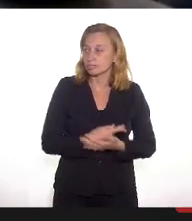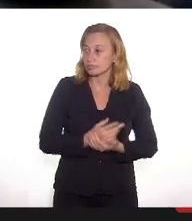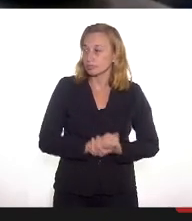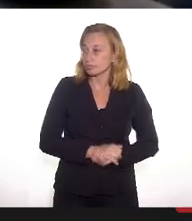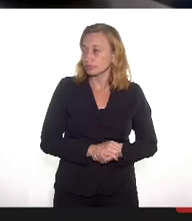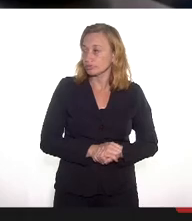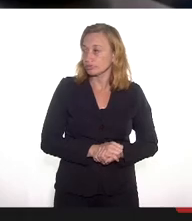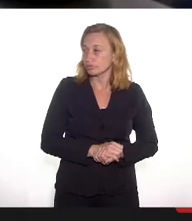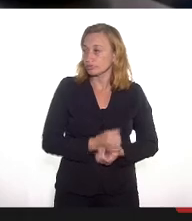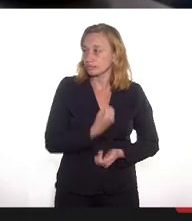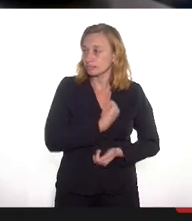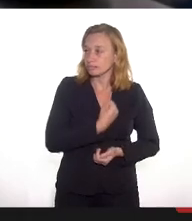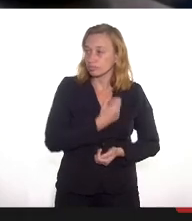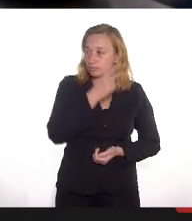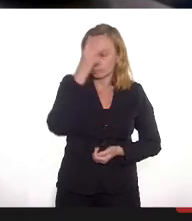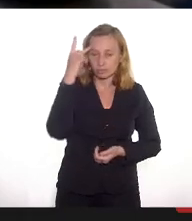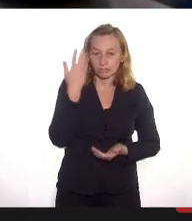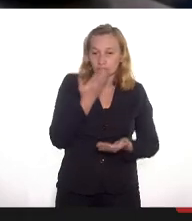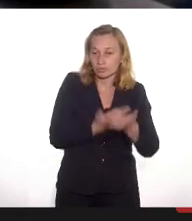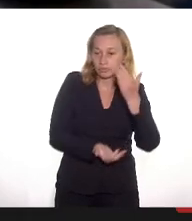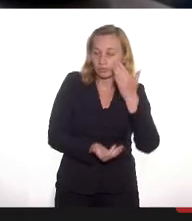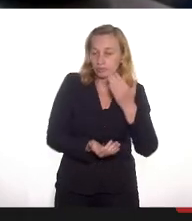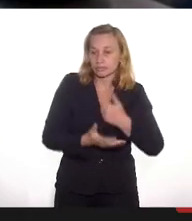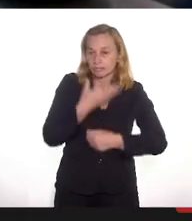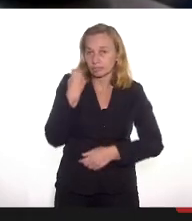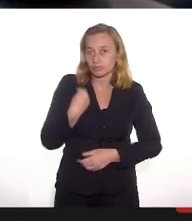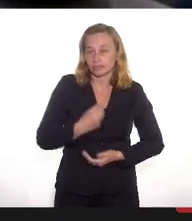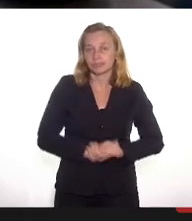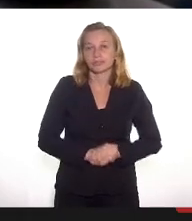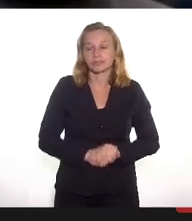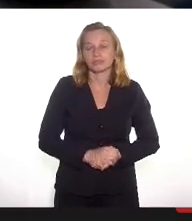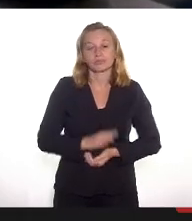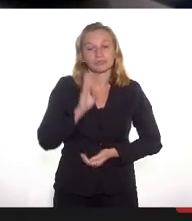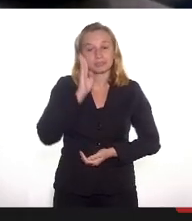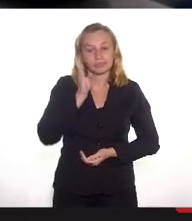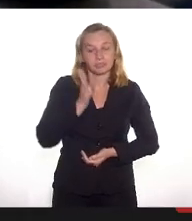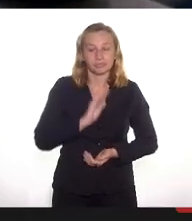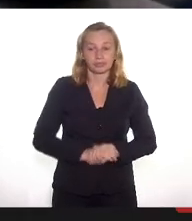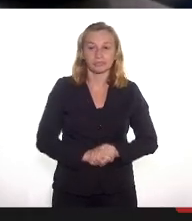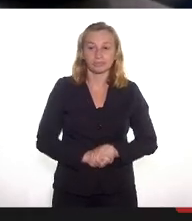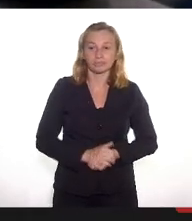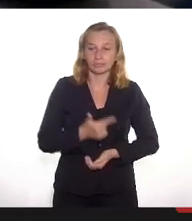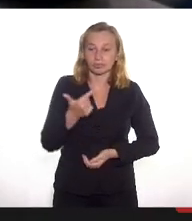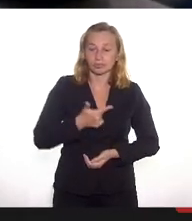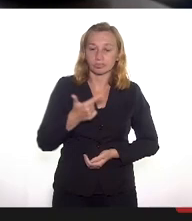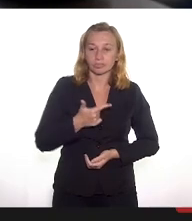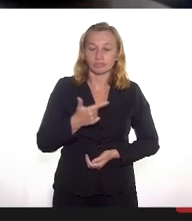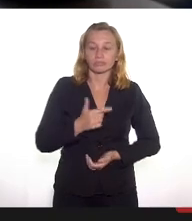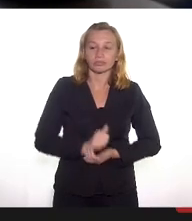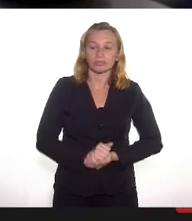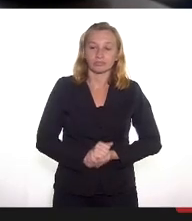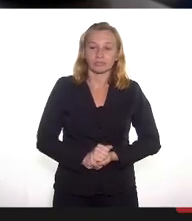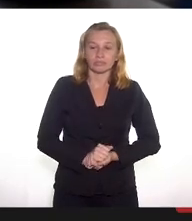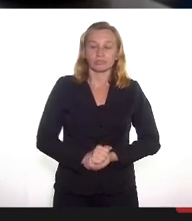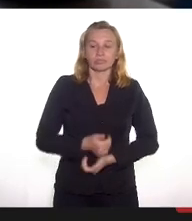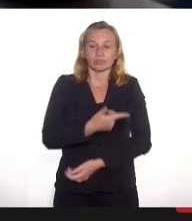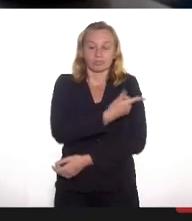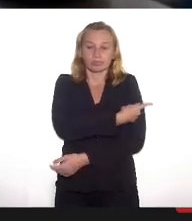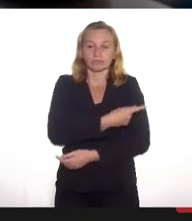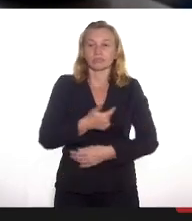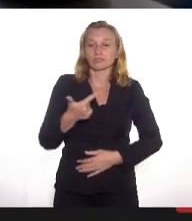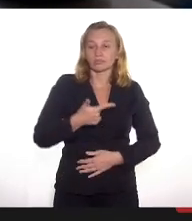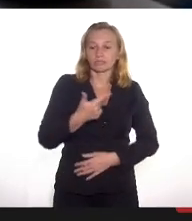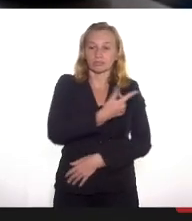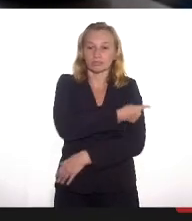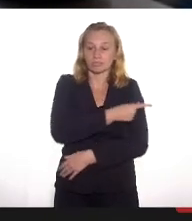busca ativa de pessoas que ficaram perdidos Ficaram para trás É principalmente para a segunda dose então isso aconteceu a questão